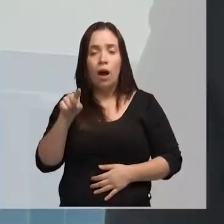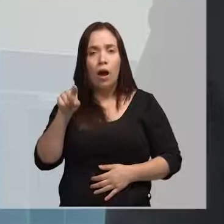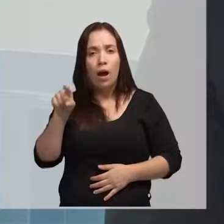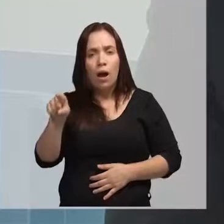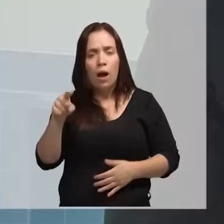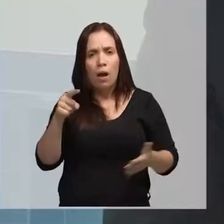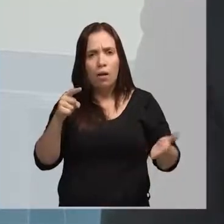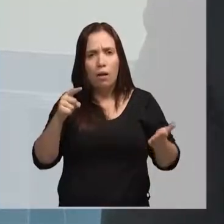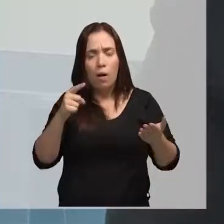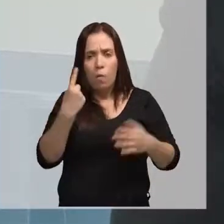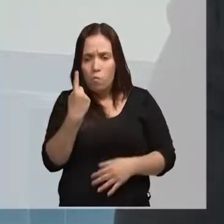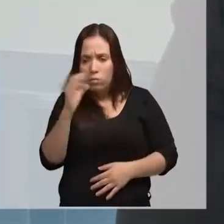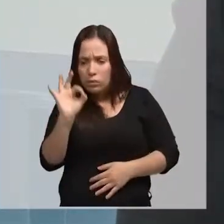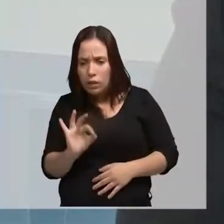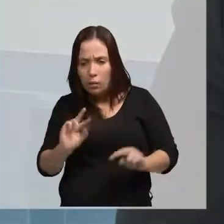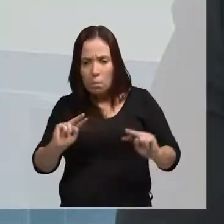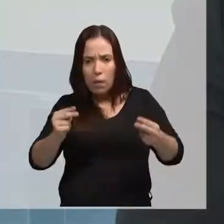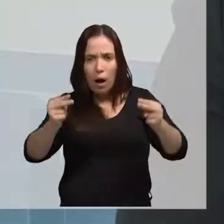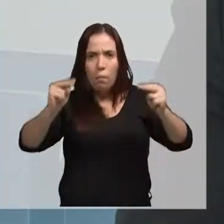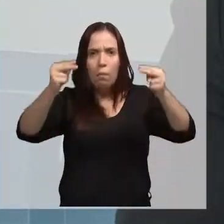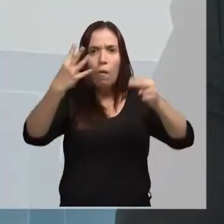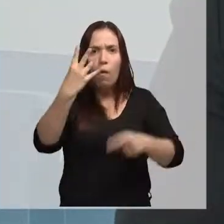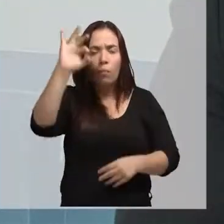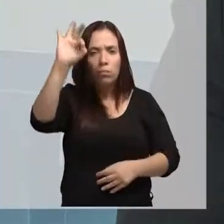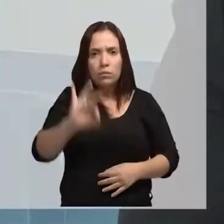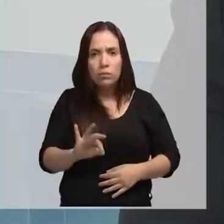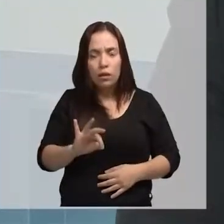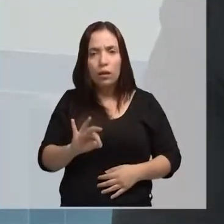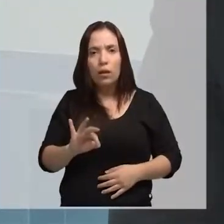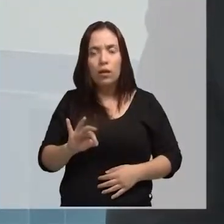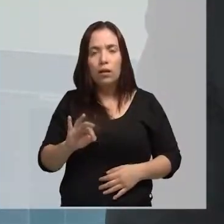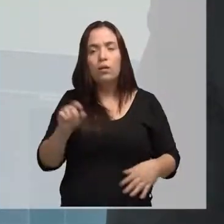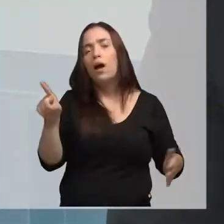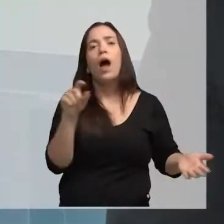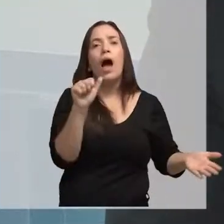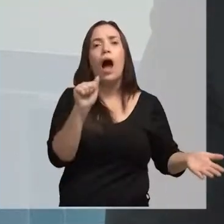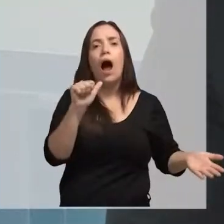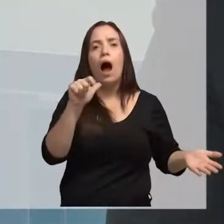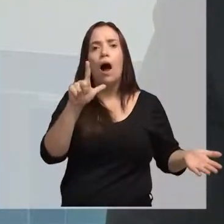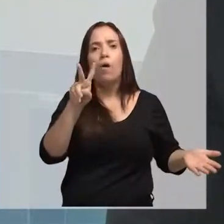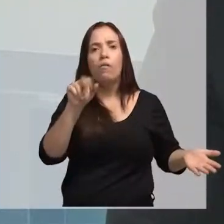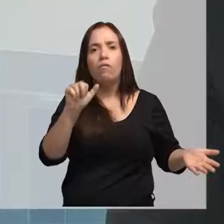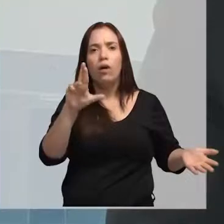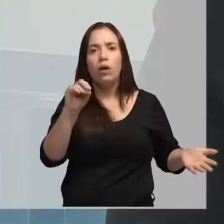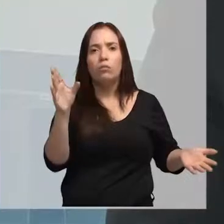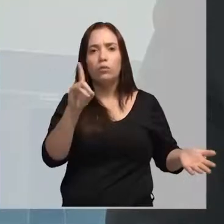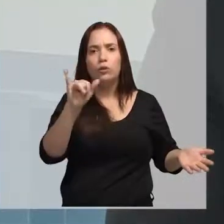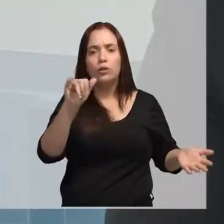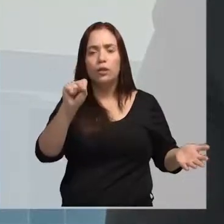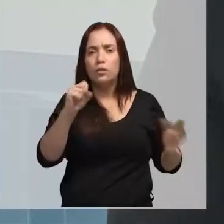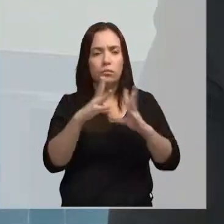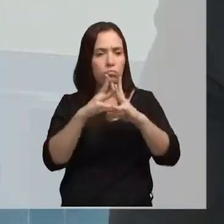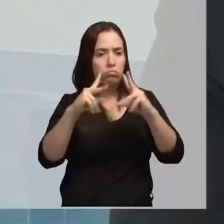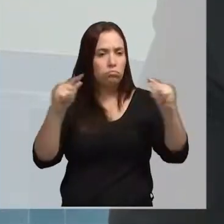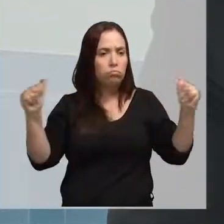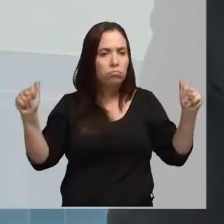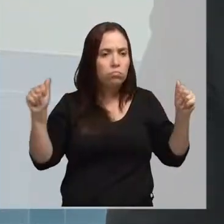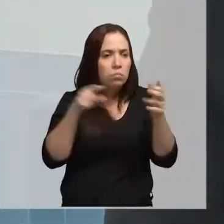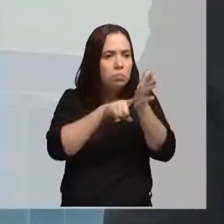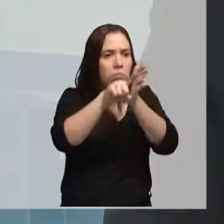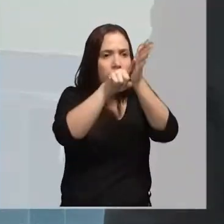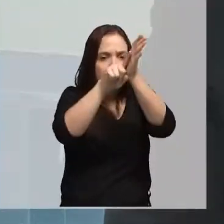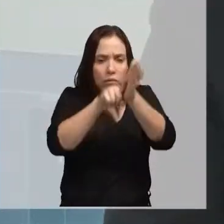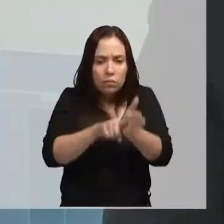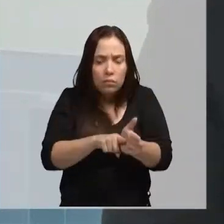E desapareceu da pesquisa o Álvaro Dias, sumiu dessa pesquisa, o Álvaro Dias. Ele estava na frente do Álvaro